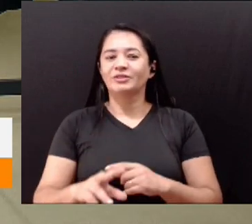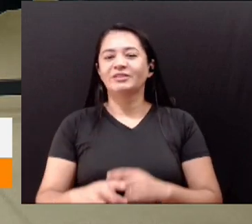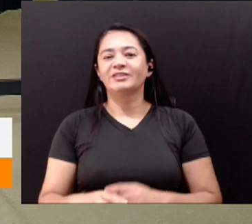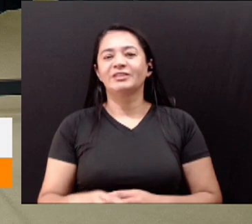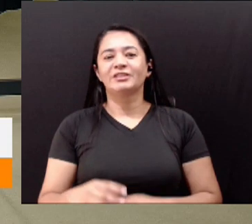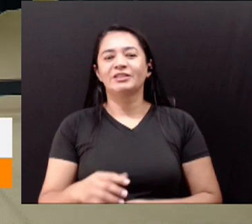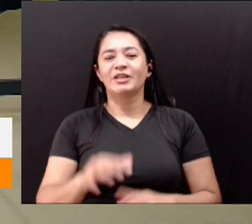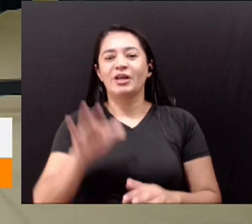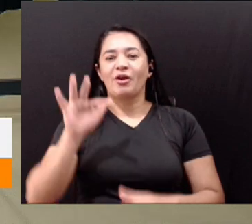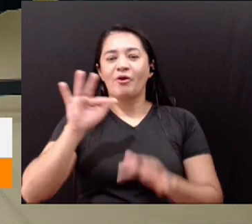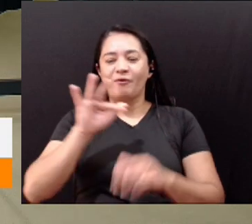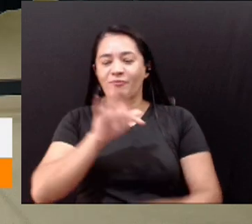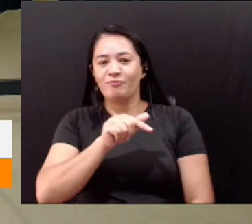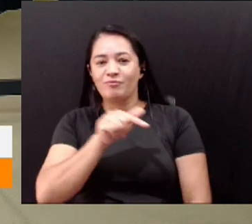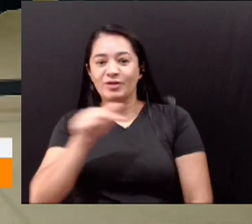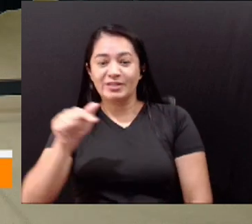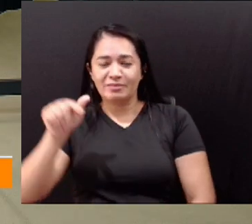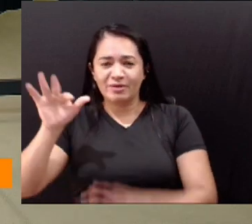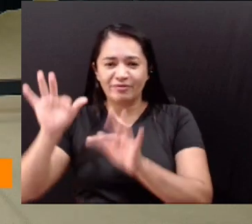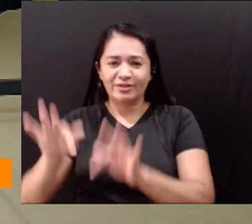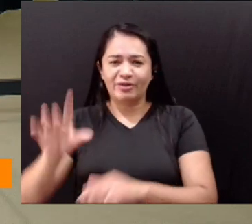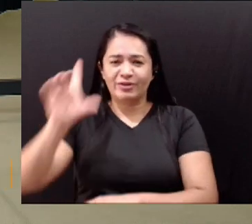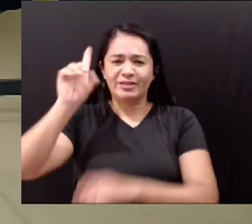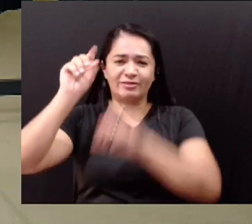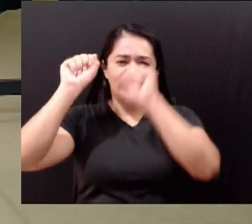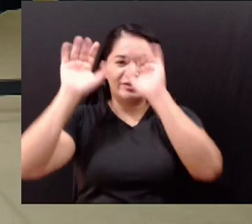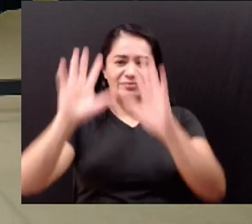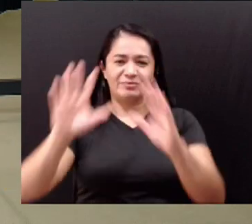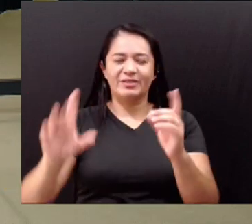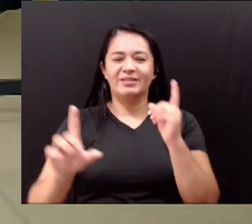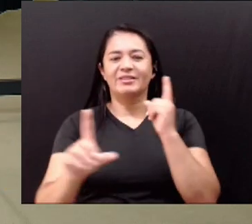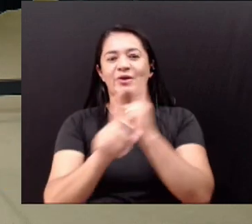que Deus te abençoe, e a gente se encontra na segunda-feira, se Deus